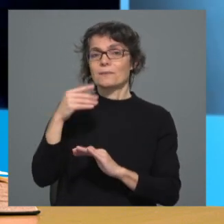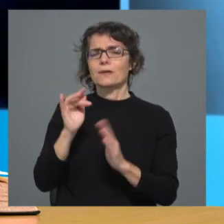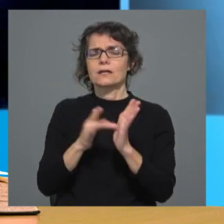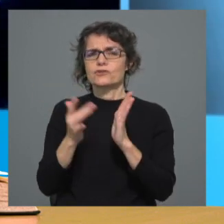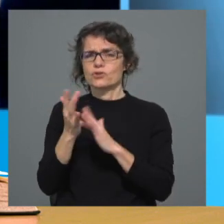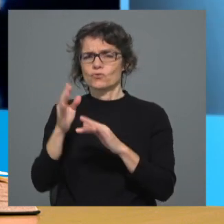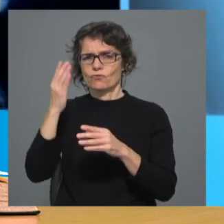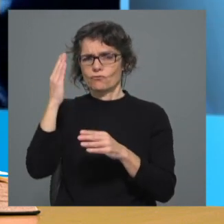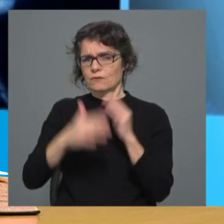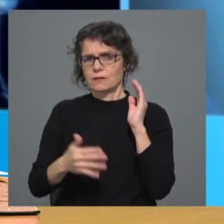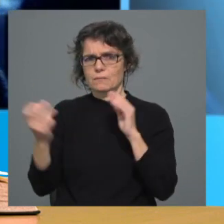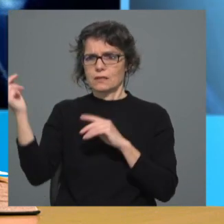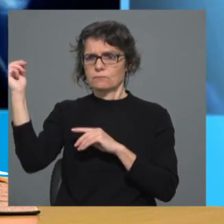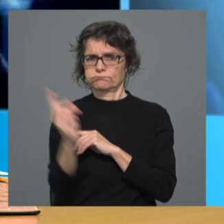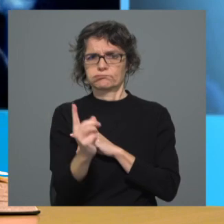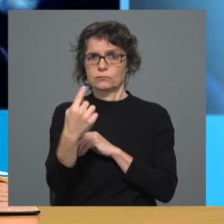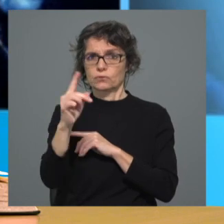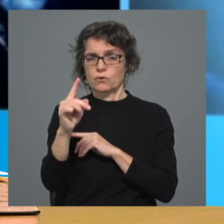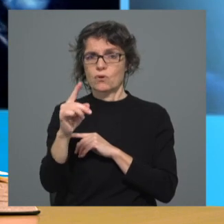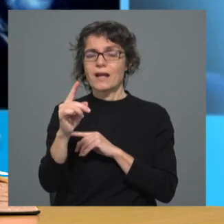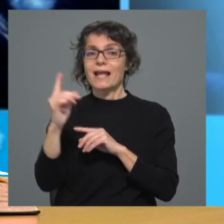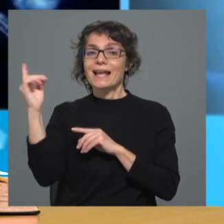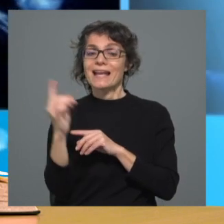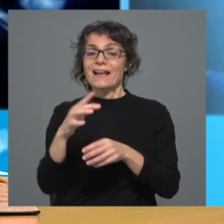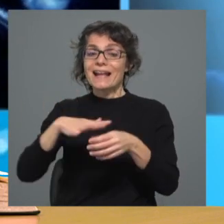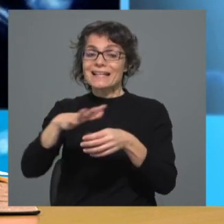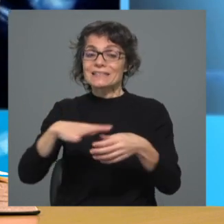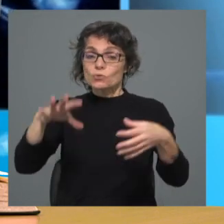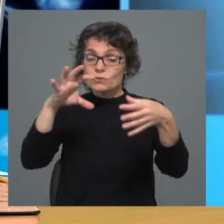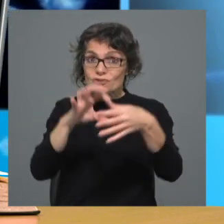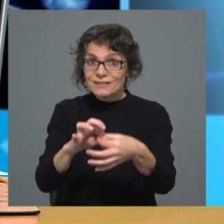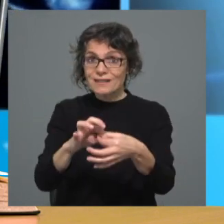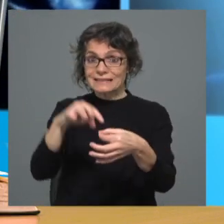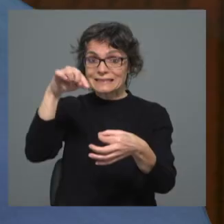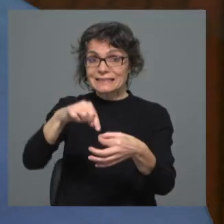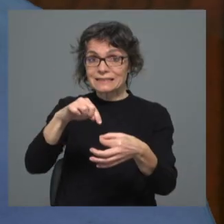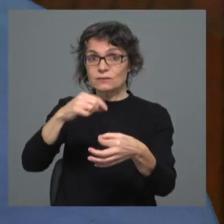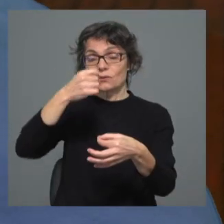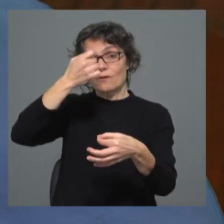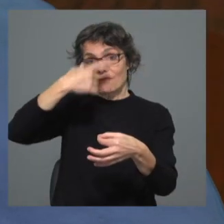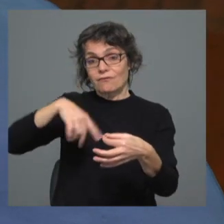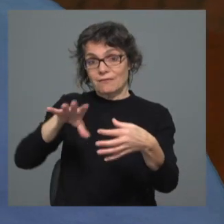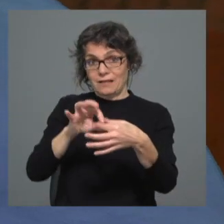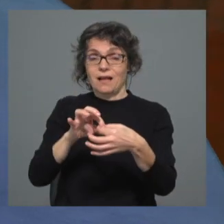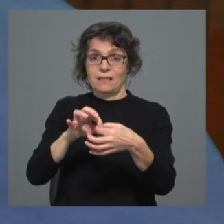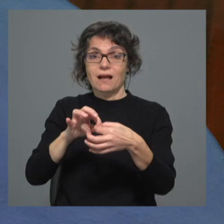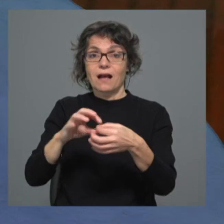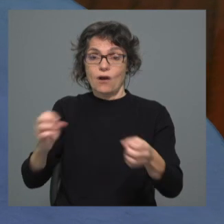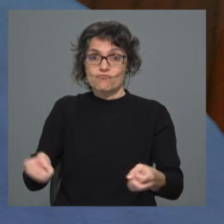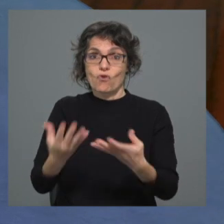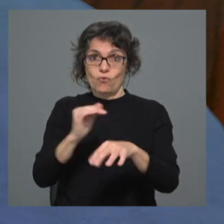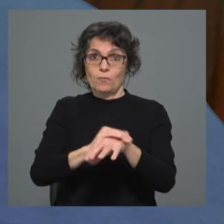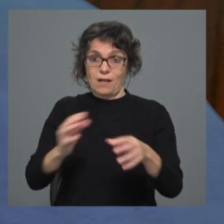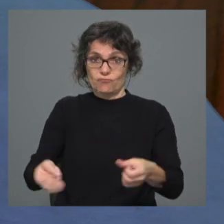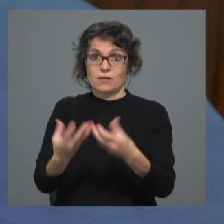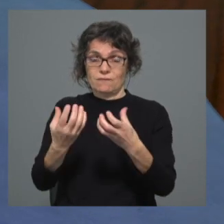caída do céu, é uma realidade contextualizada dentro da história da salvação. E essa contextualização é